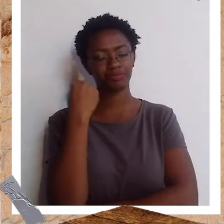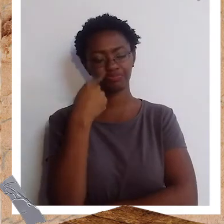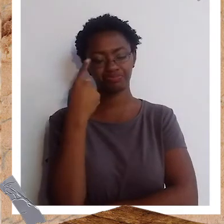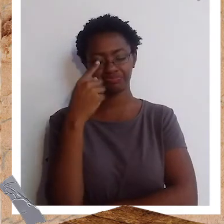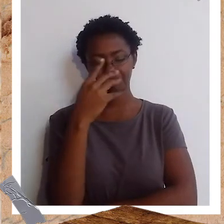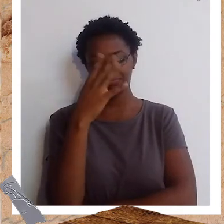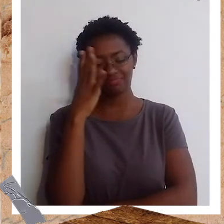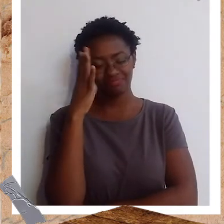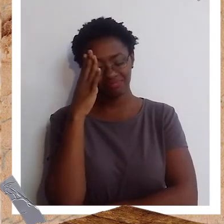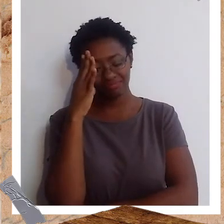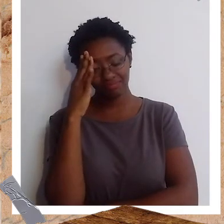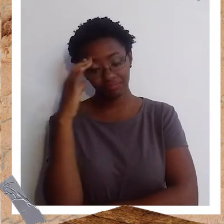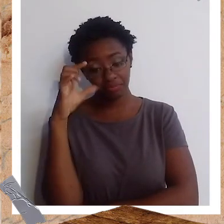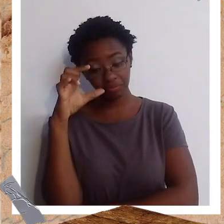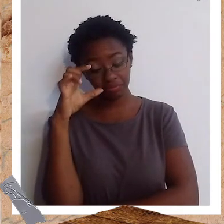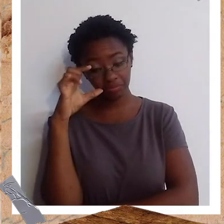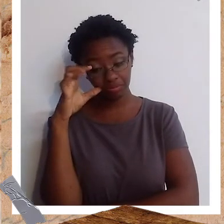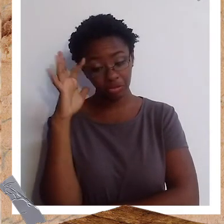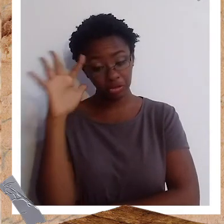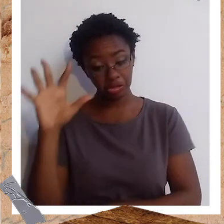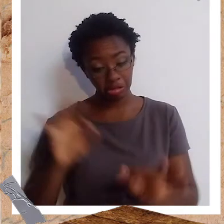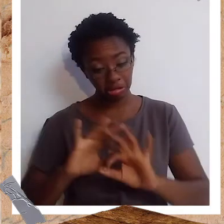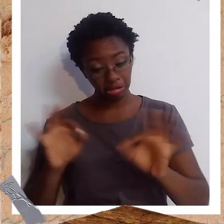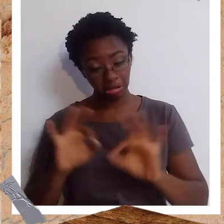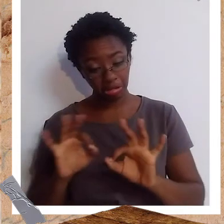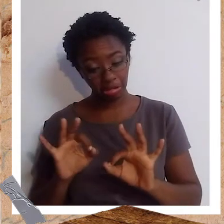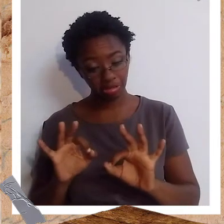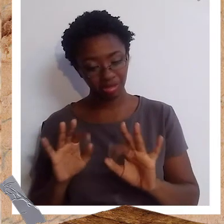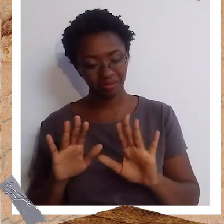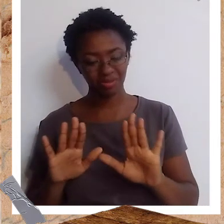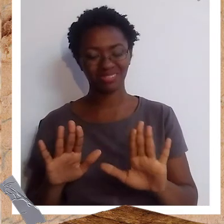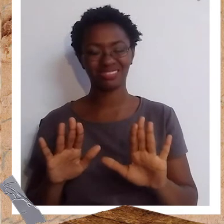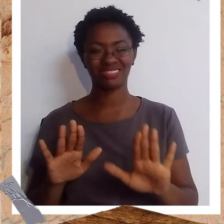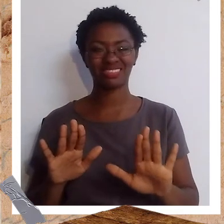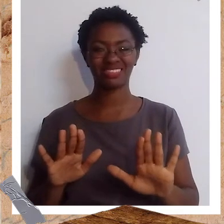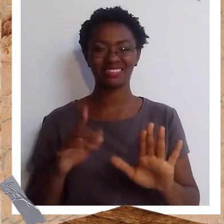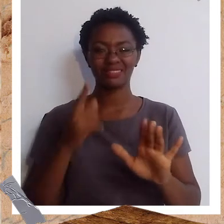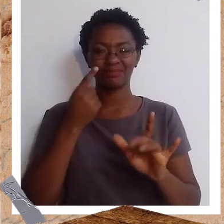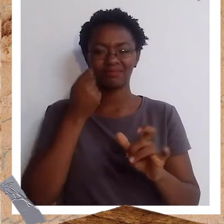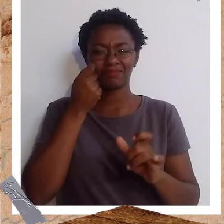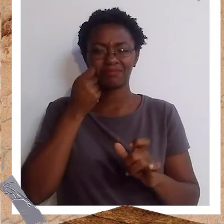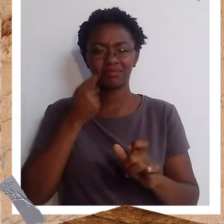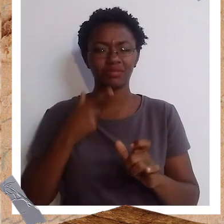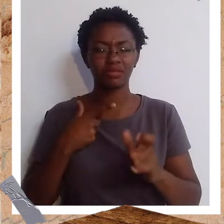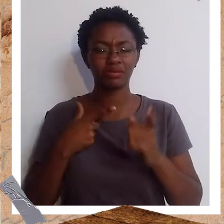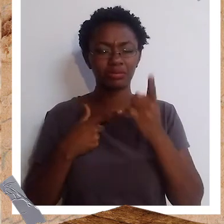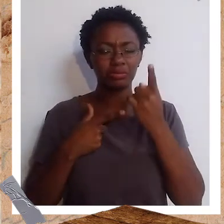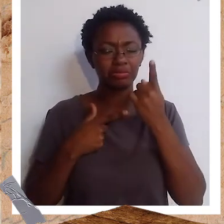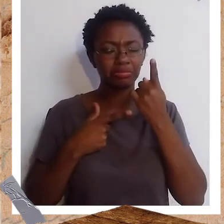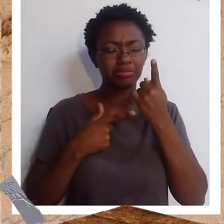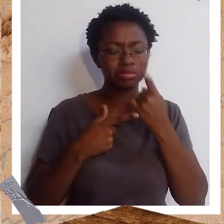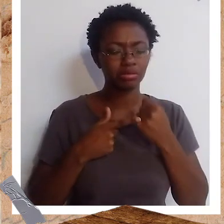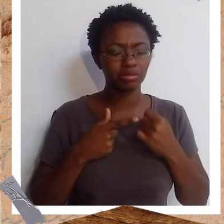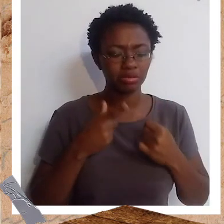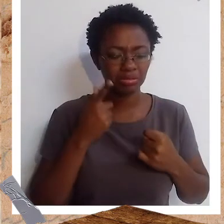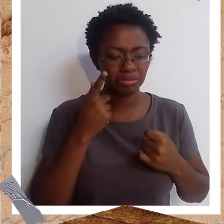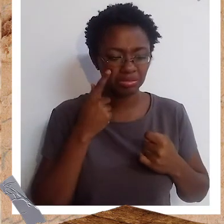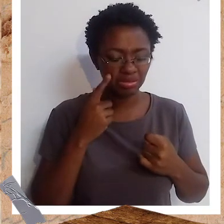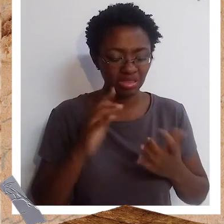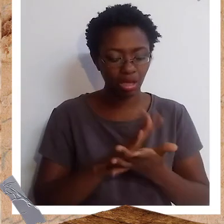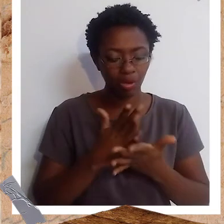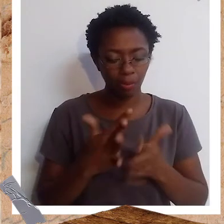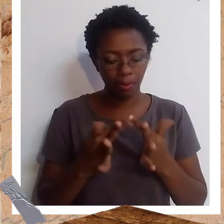sem sono, molhados por teimosas lágrimas a cada frase escrita. Algumas frases